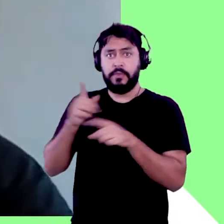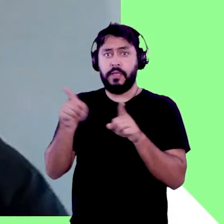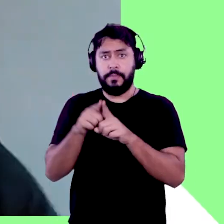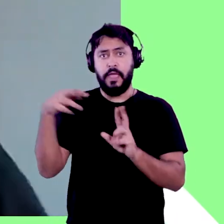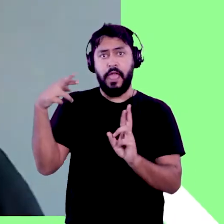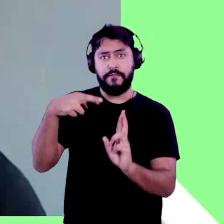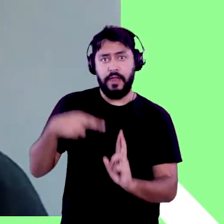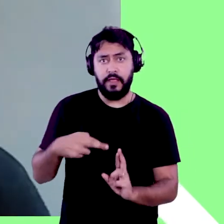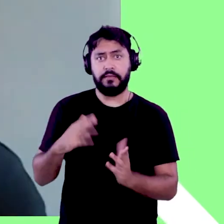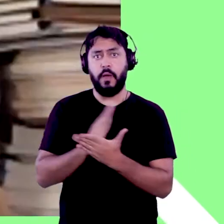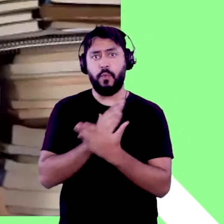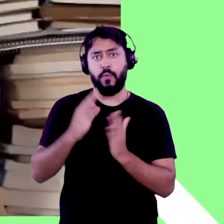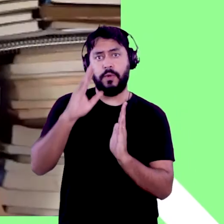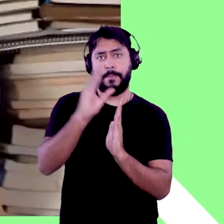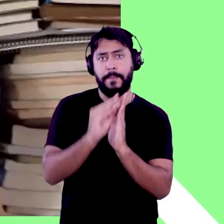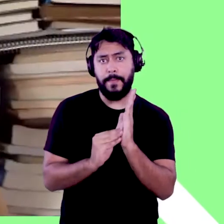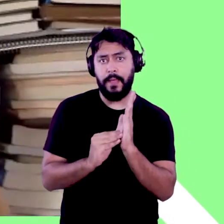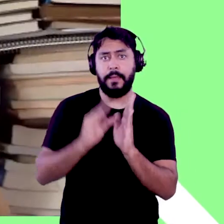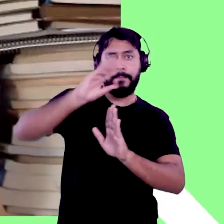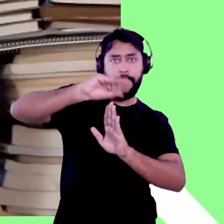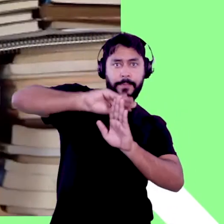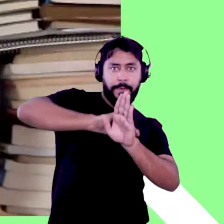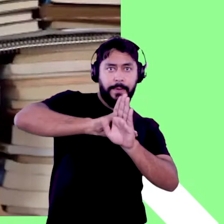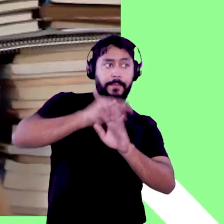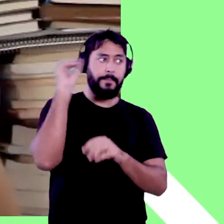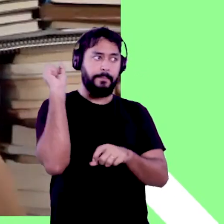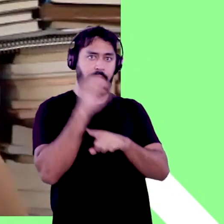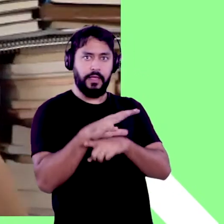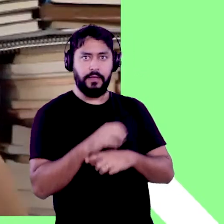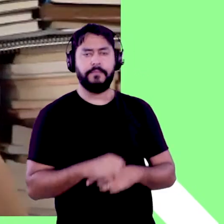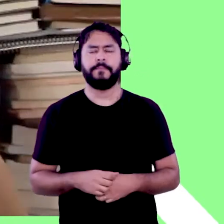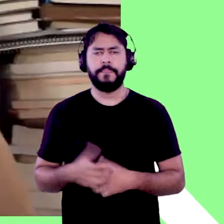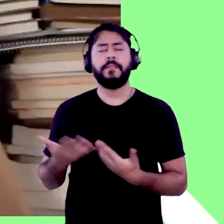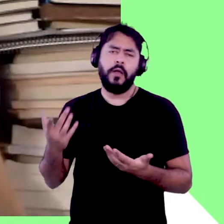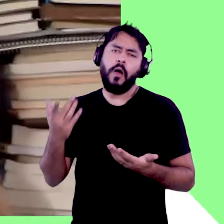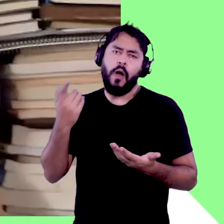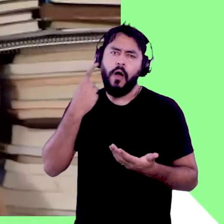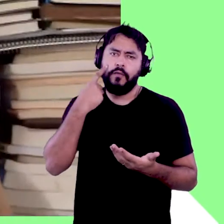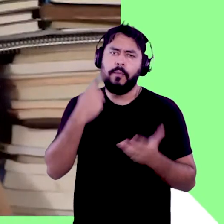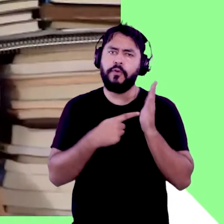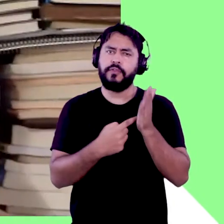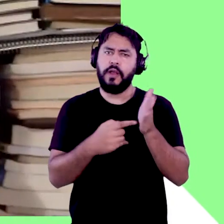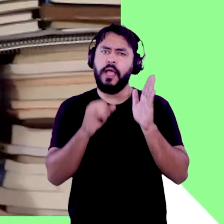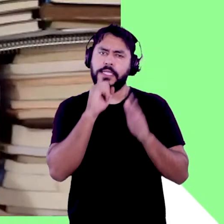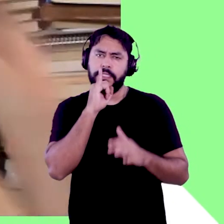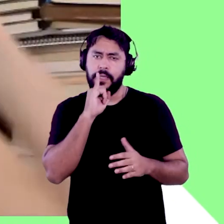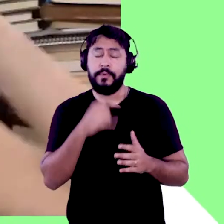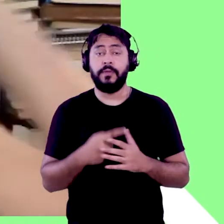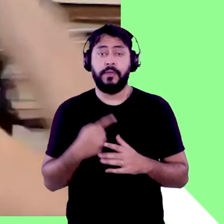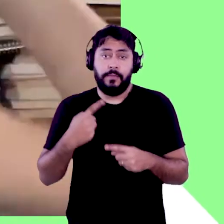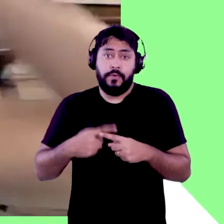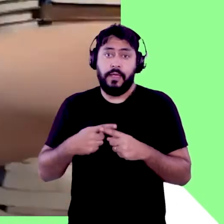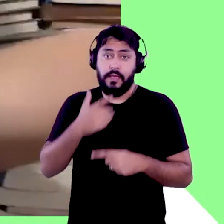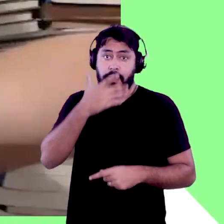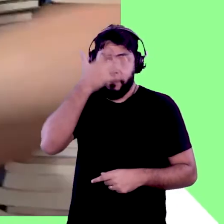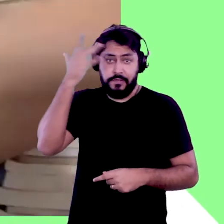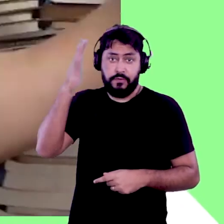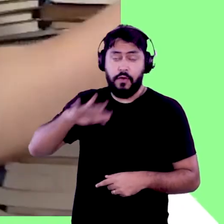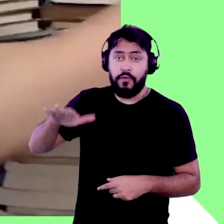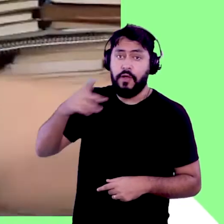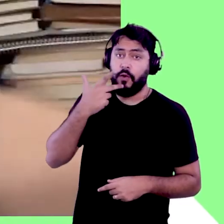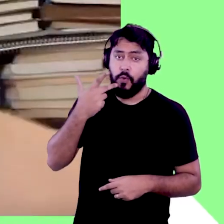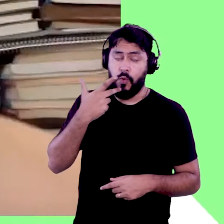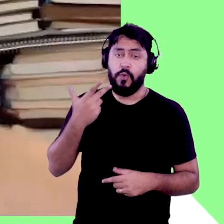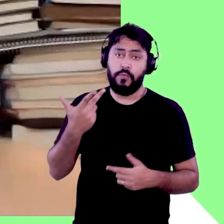falando também depois. Uhum. Ô, Cláudio, vamos colocar os exemplos, que agora o pessoal falou Vamos. da parte criativa. Gente, é exatamente esse